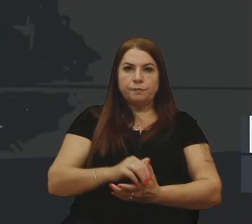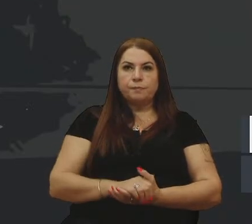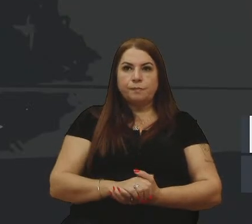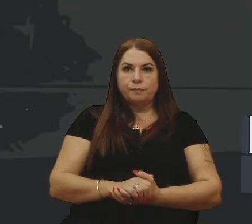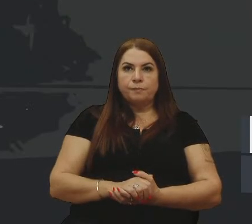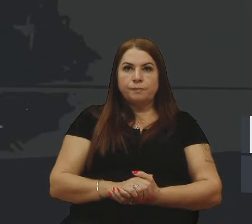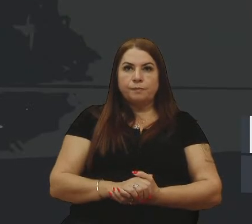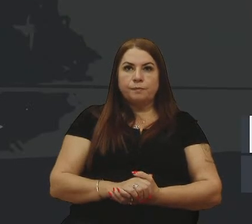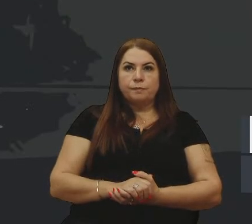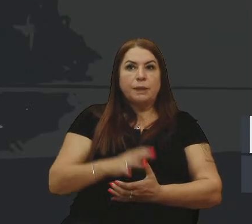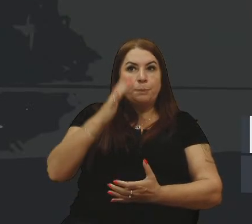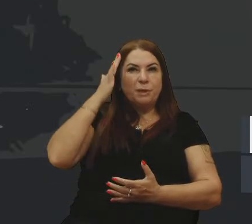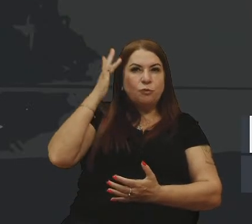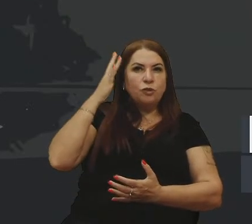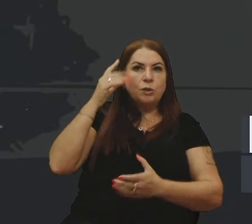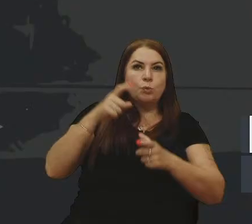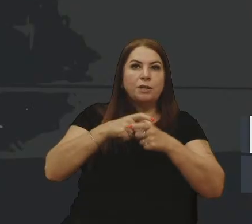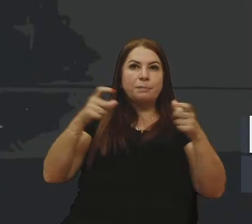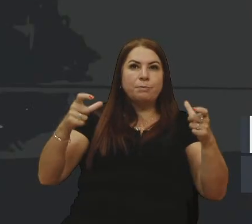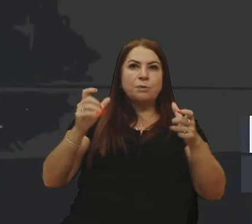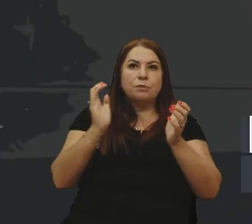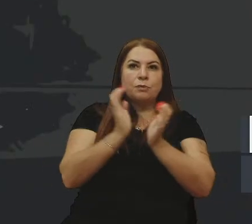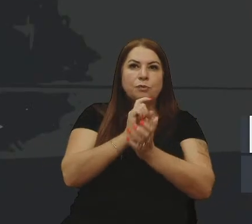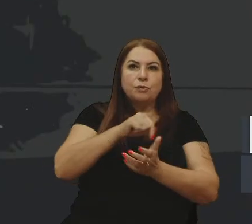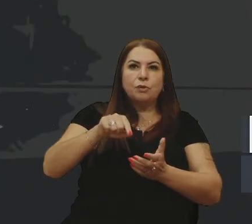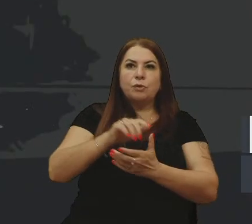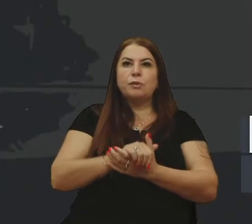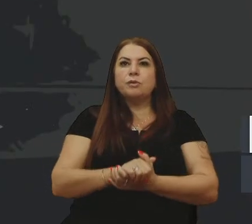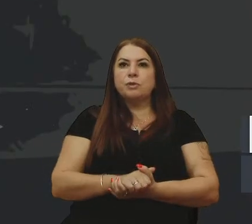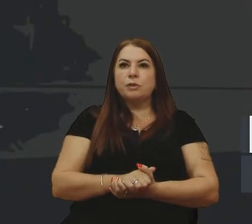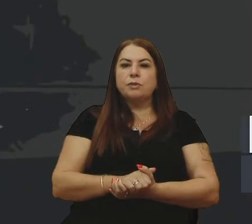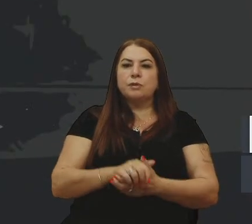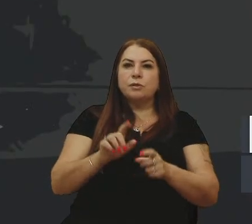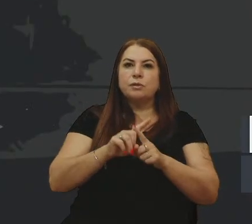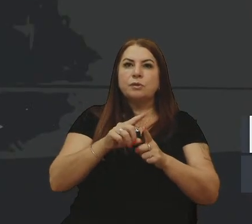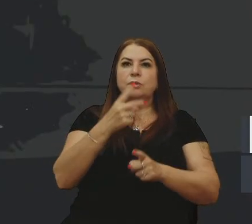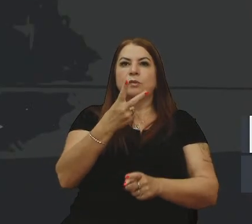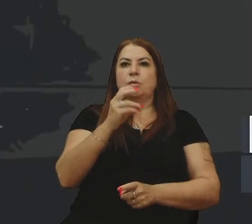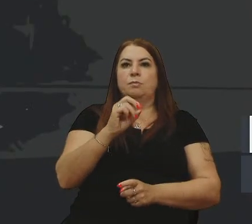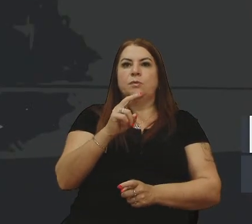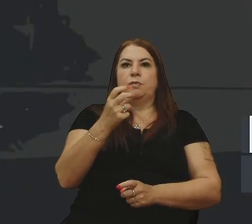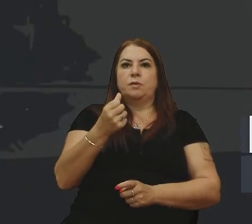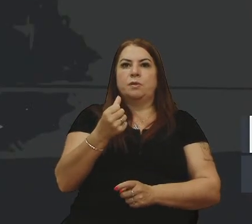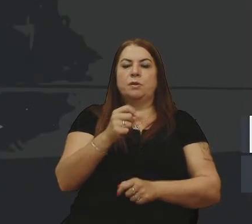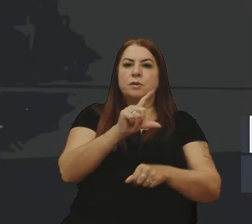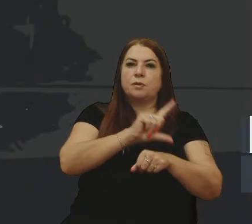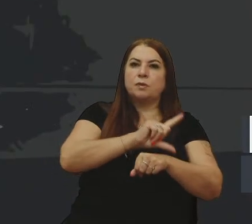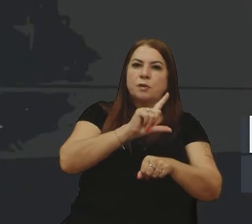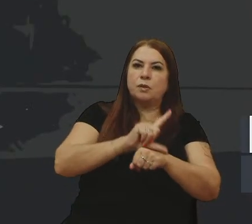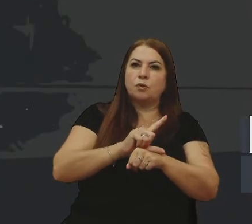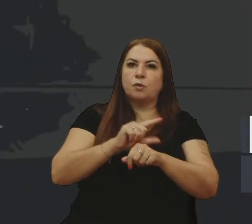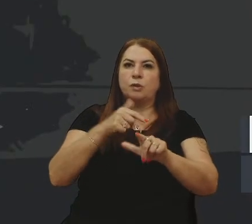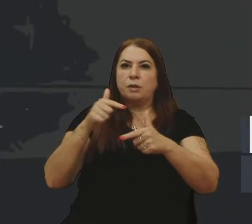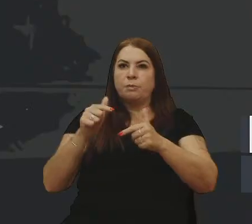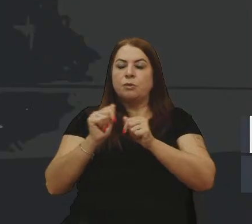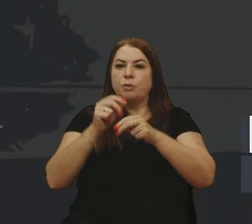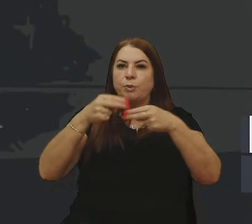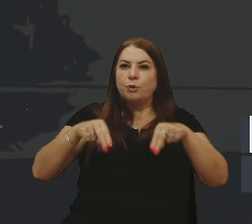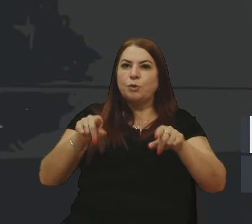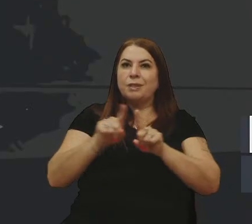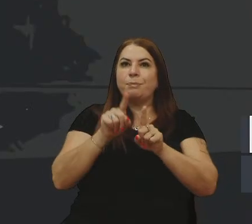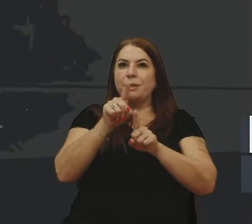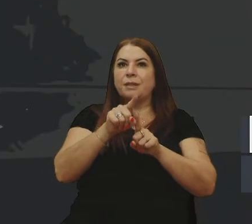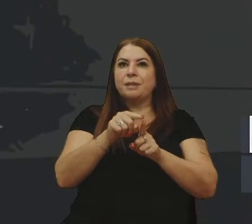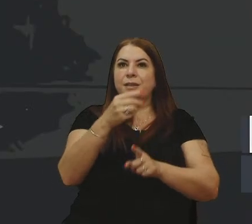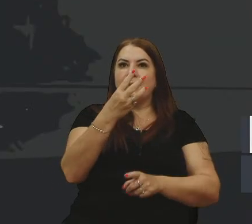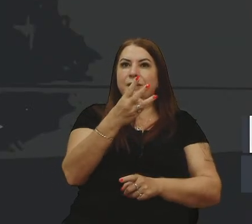Só para a gente ter uma ideia hoje do tamanho da rede, gente, a gente está falando que agora em 2026, entre lojas operando e para inaugurar, a gente está